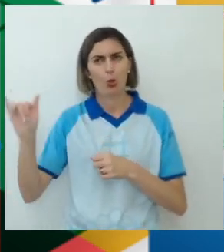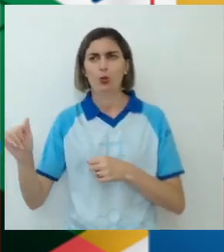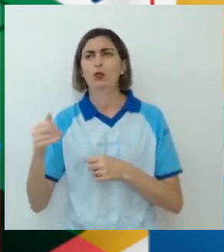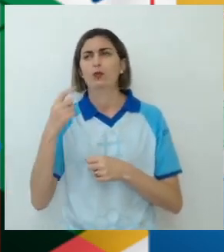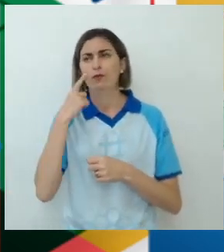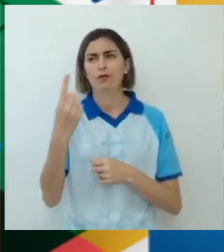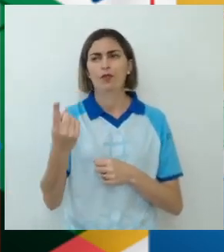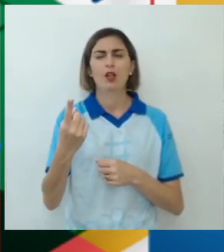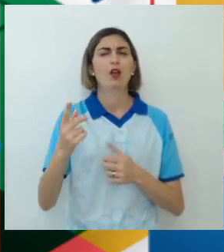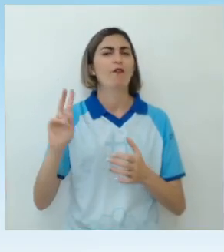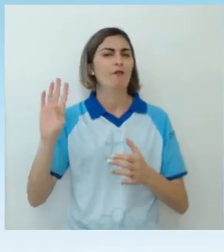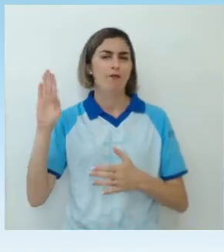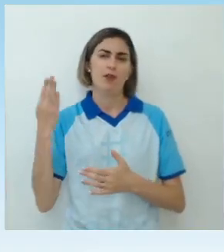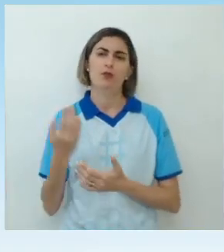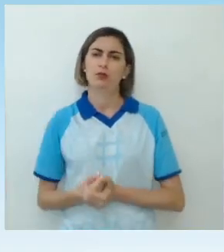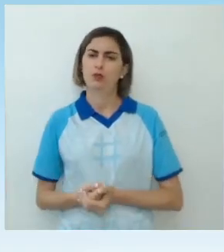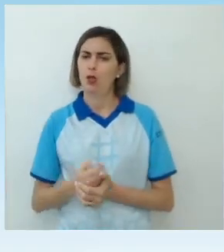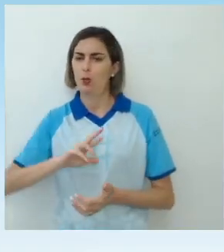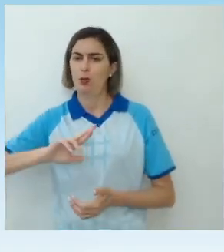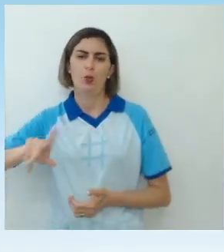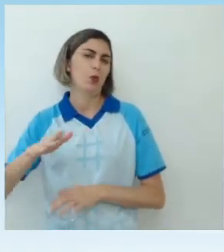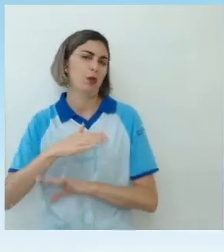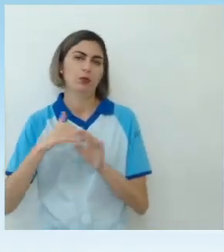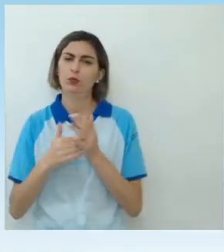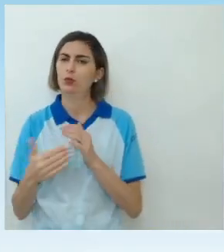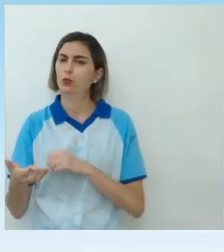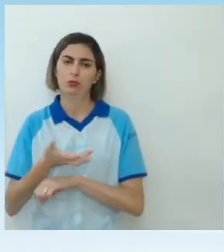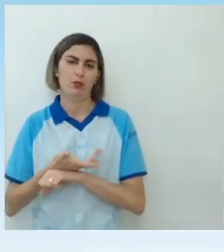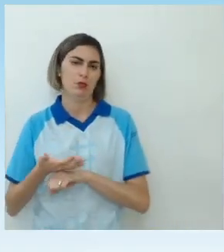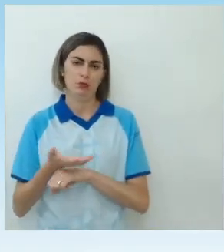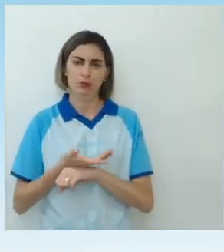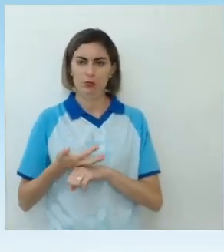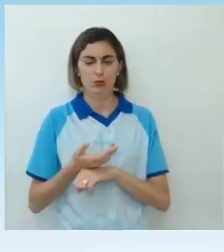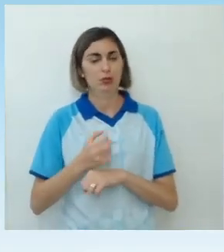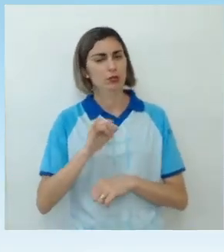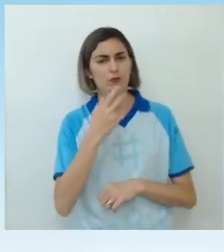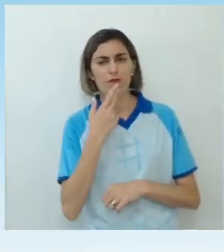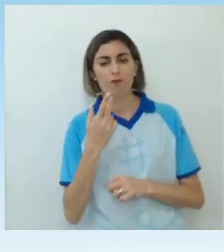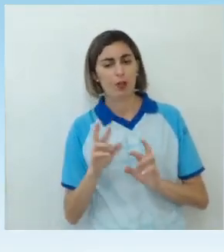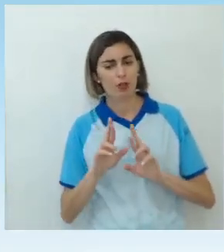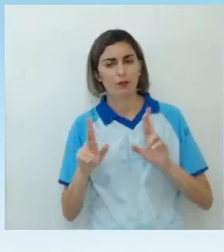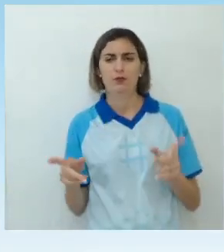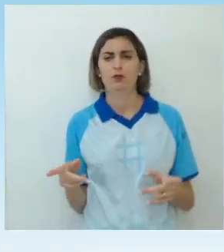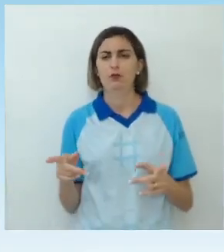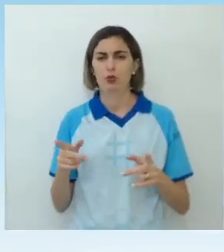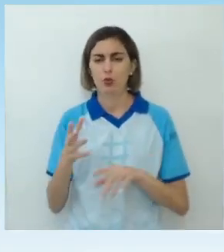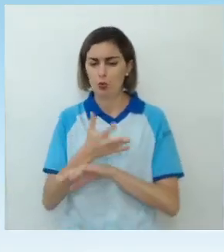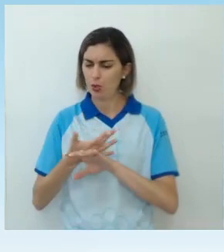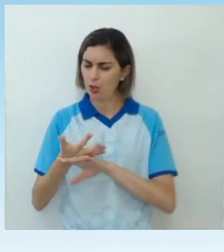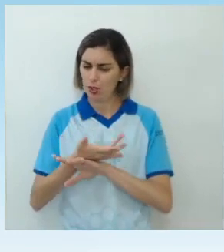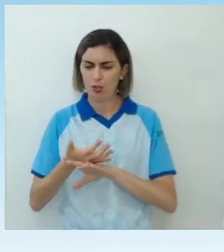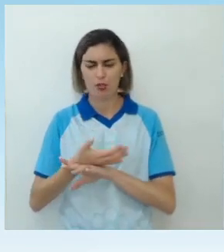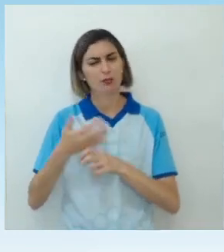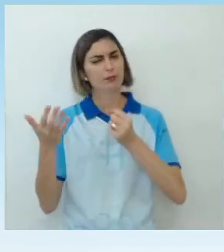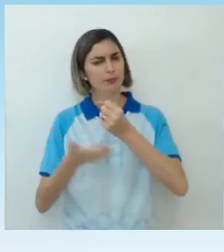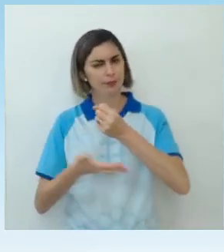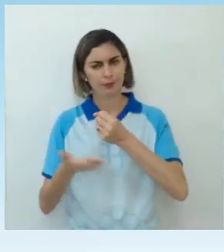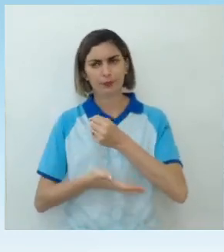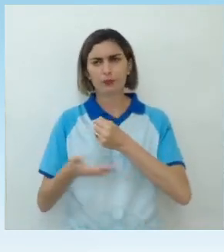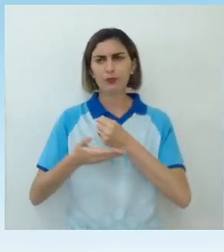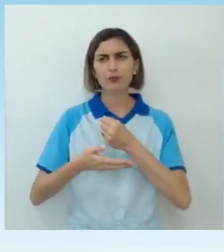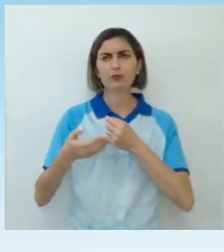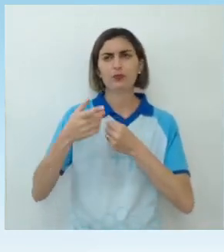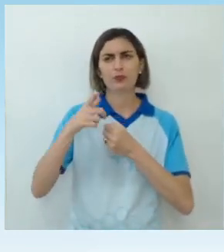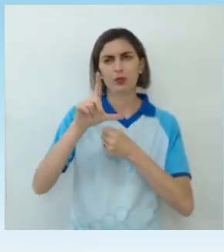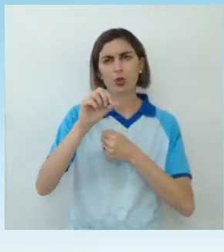afirmativa está falsa, não é todo ácido. Se eu dissesse o contrário, todo ácido e base de Bronsted